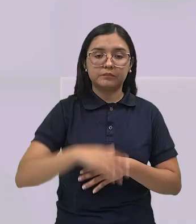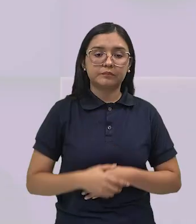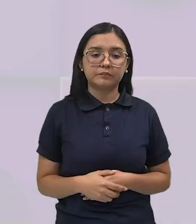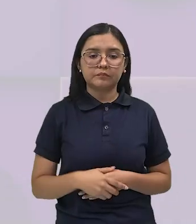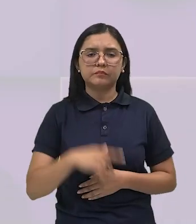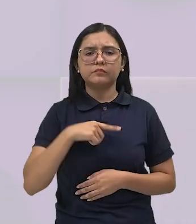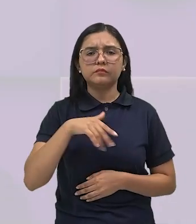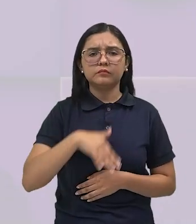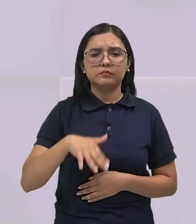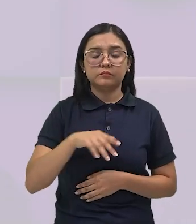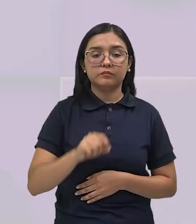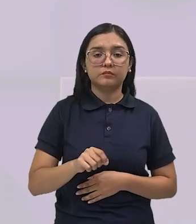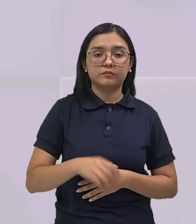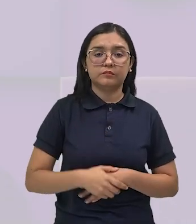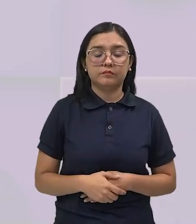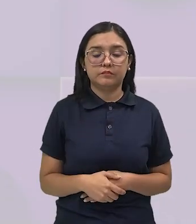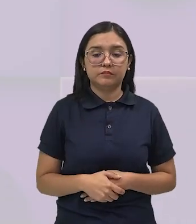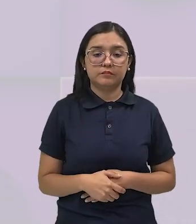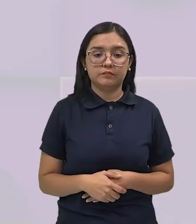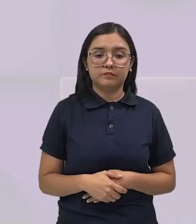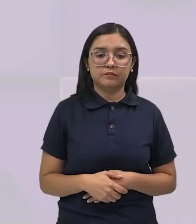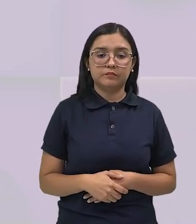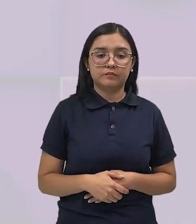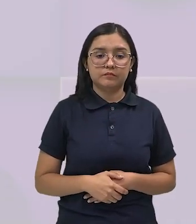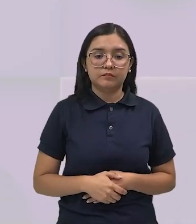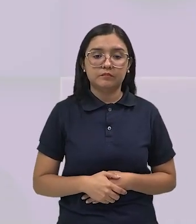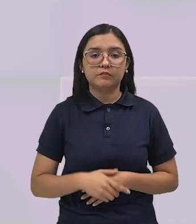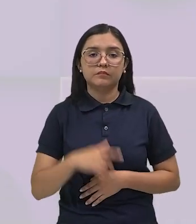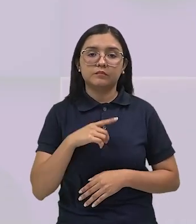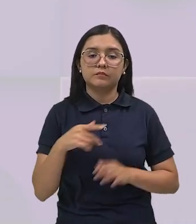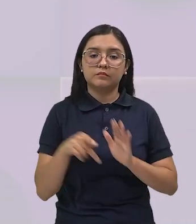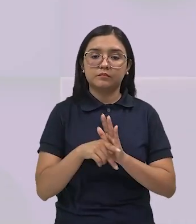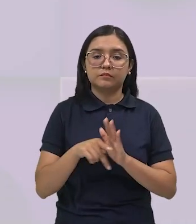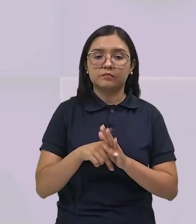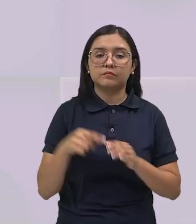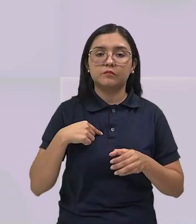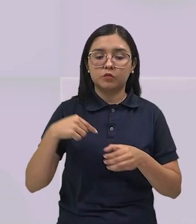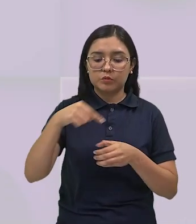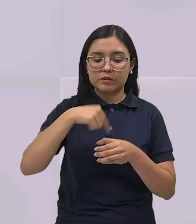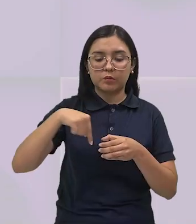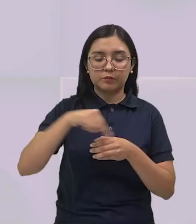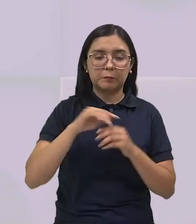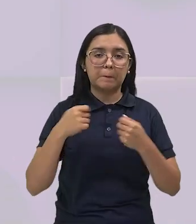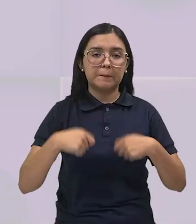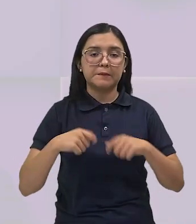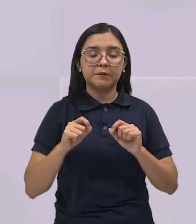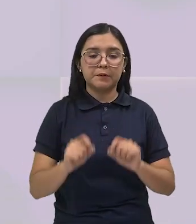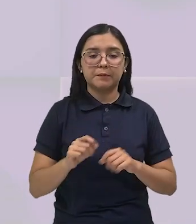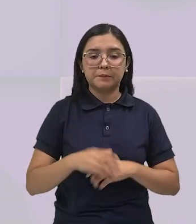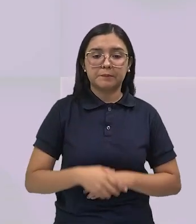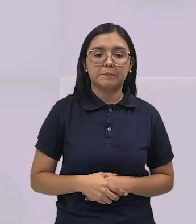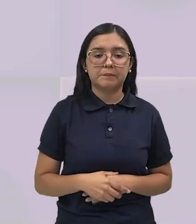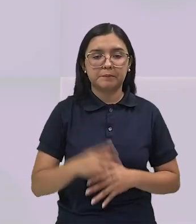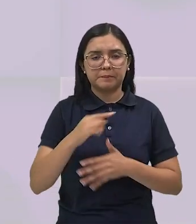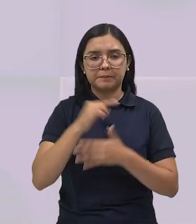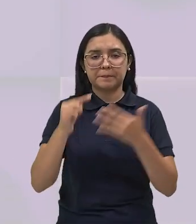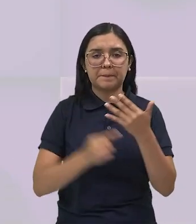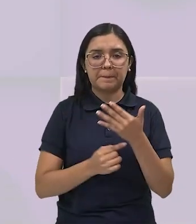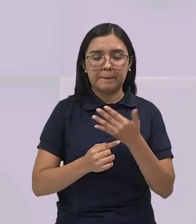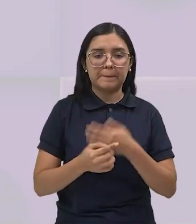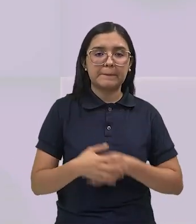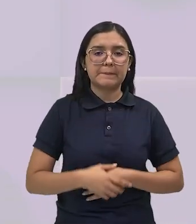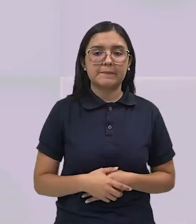de quem? Nós temos a área do círculo. Então, nós vamos precisar exatamente desses elementos,